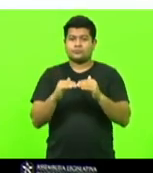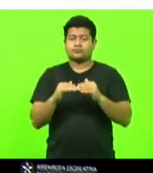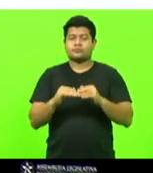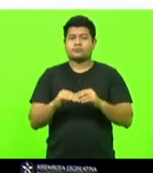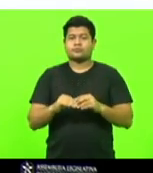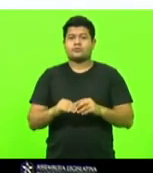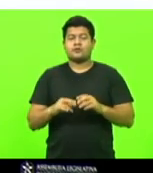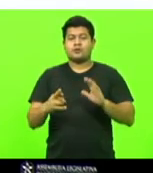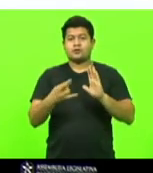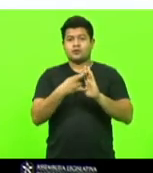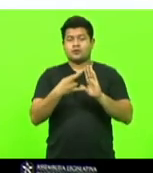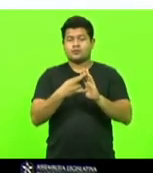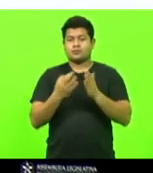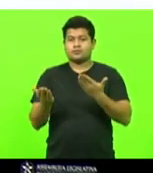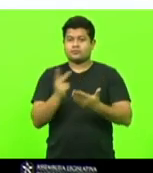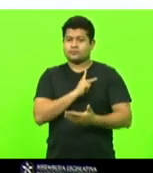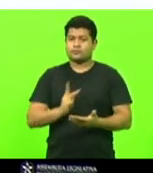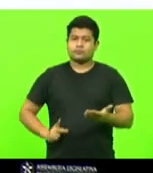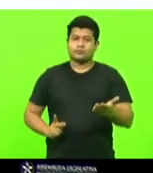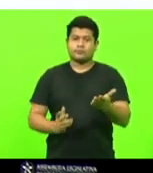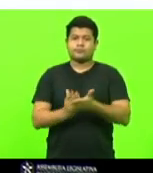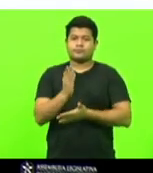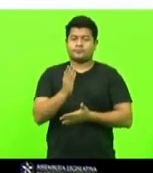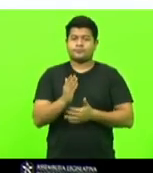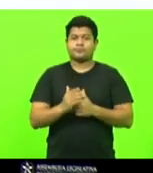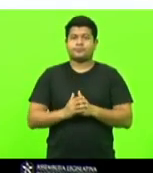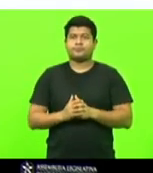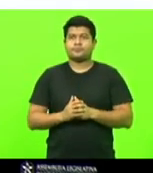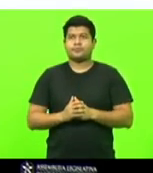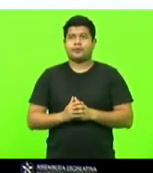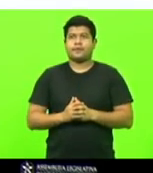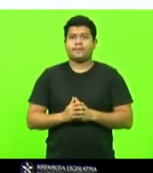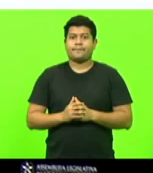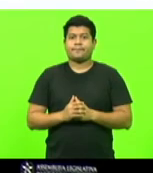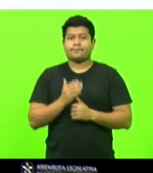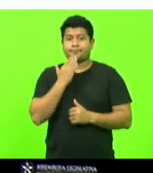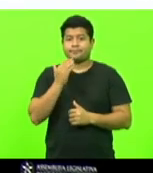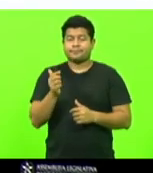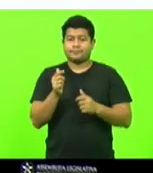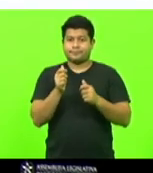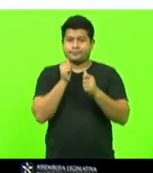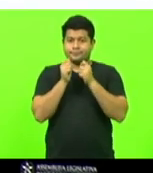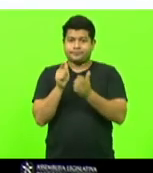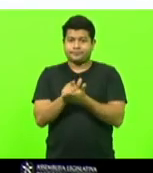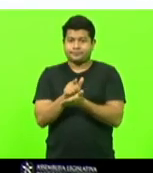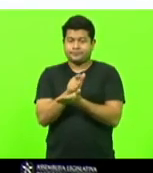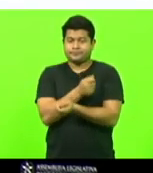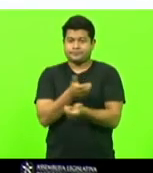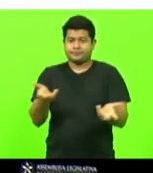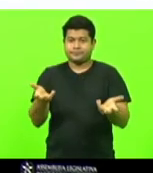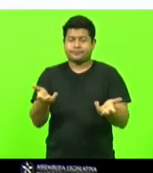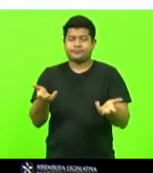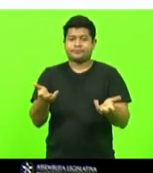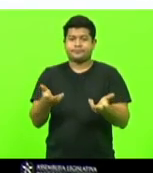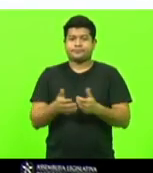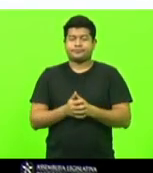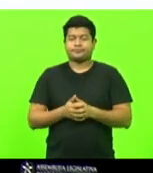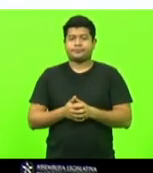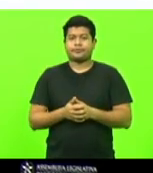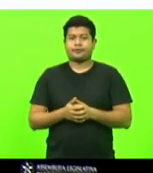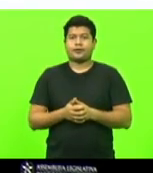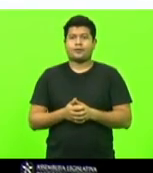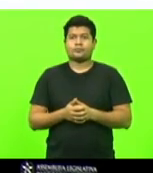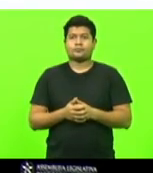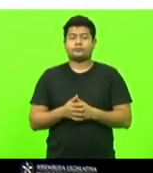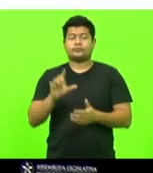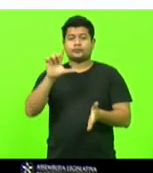regimento interno, o senhor presidente deu por aprovada. Foi pedido para distribuir o expediente e,